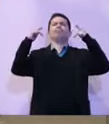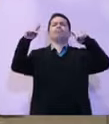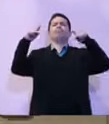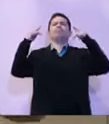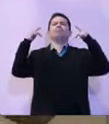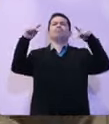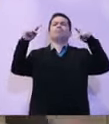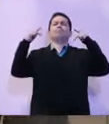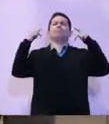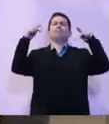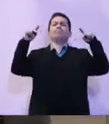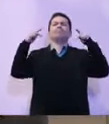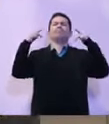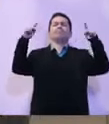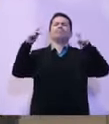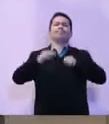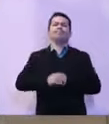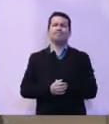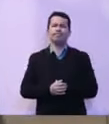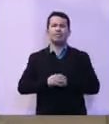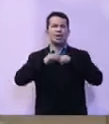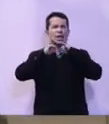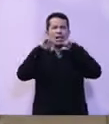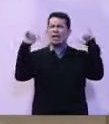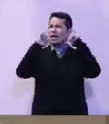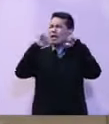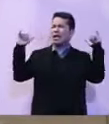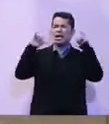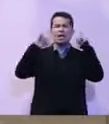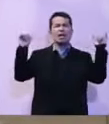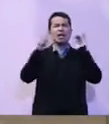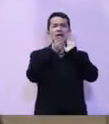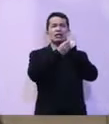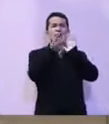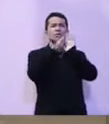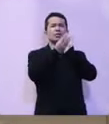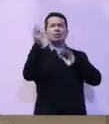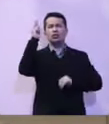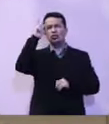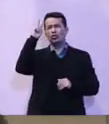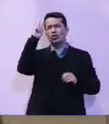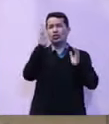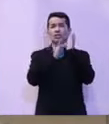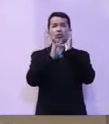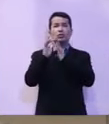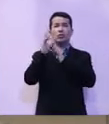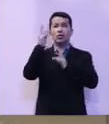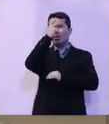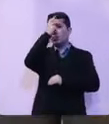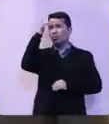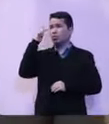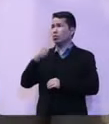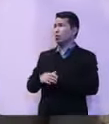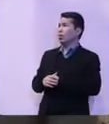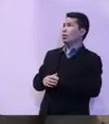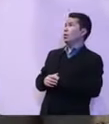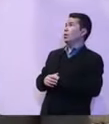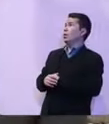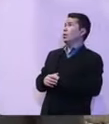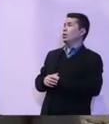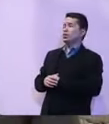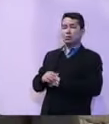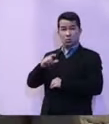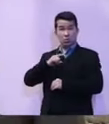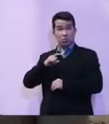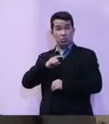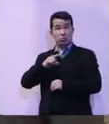que ele anunciou a mensagem do Evangelho, houve uma reação. E olha só o que aconteceu. Quando